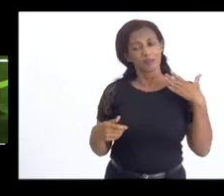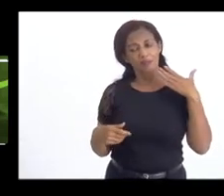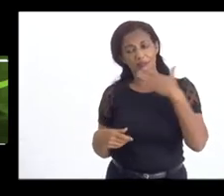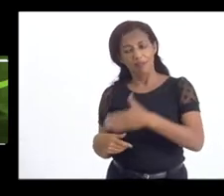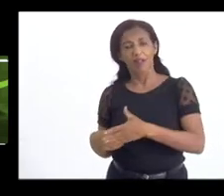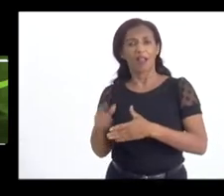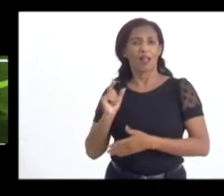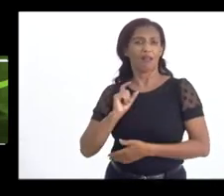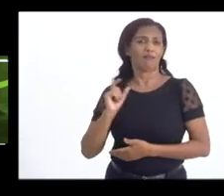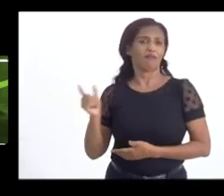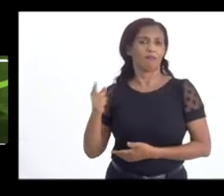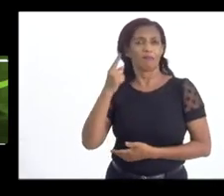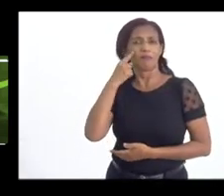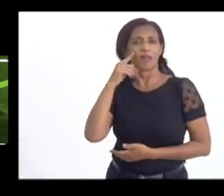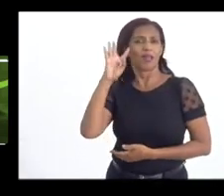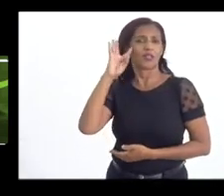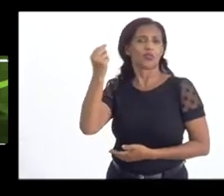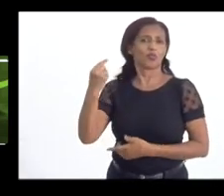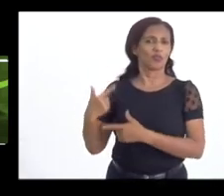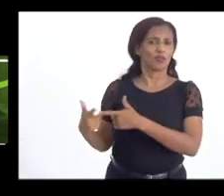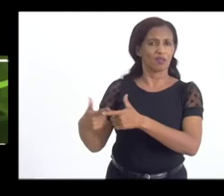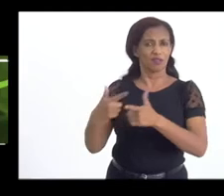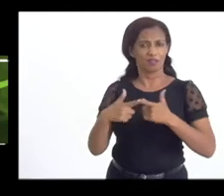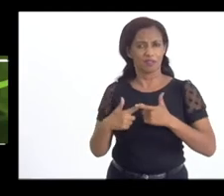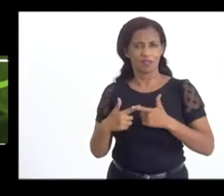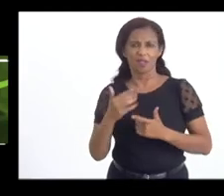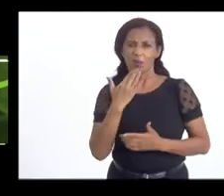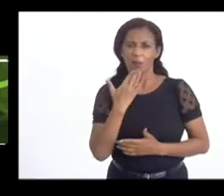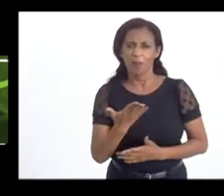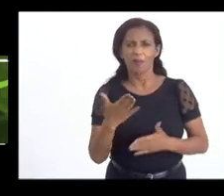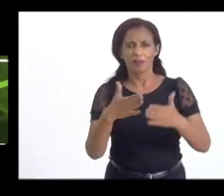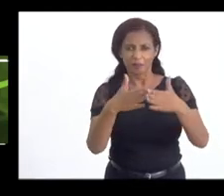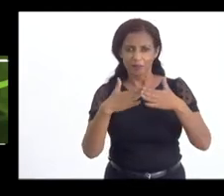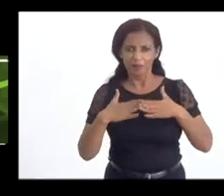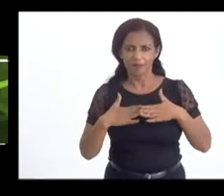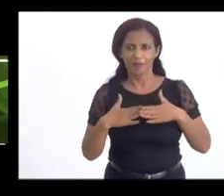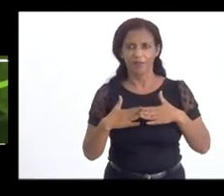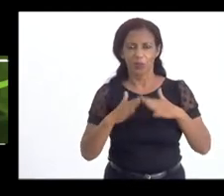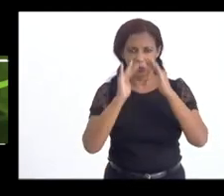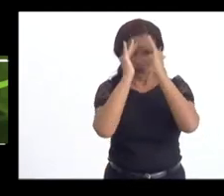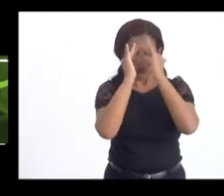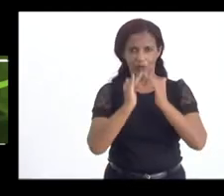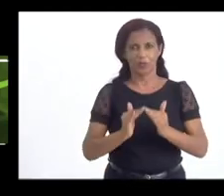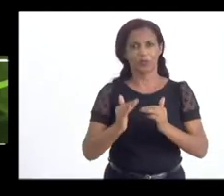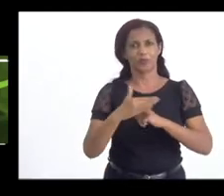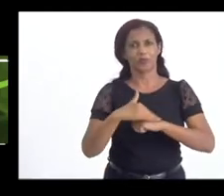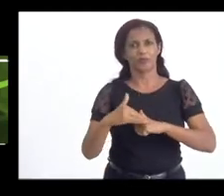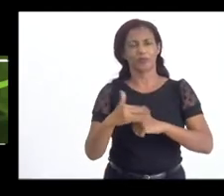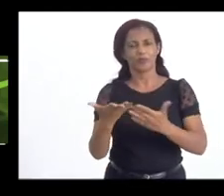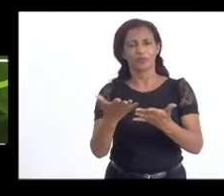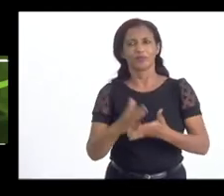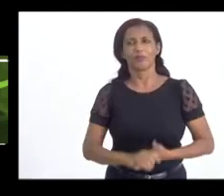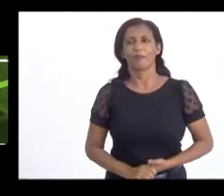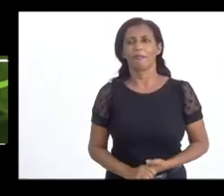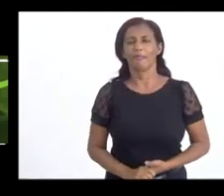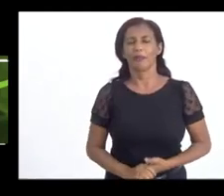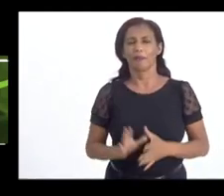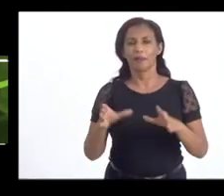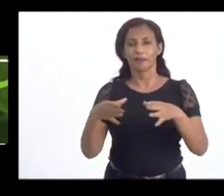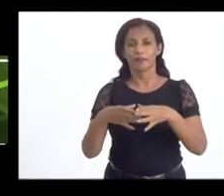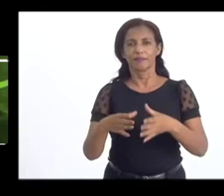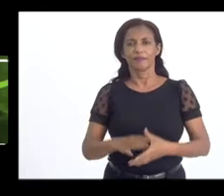inserir lá um pouco para resolver algumas questões, deputado. Então, eu peço para me retirar, com todo o respeito e carinho que eu tenho pela senhora e pela